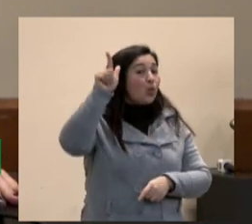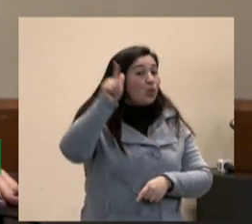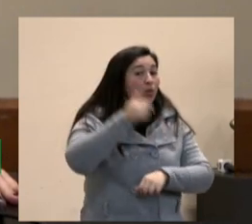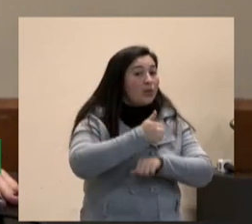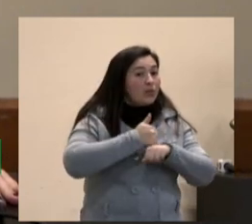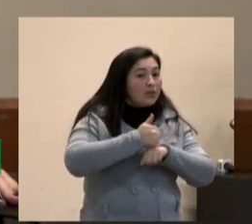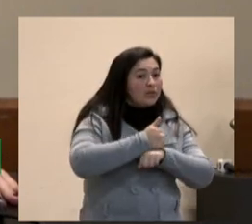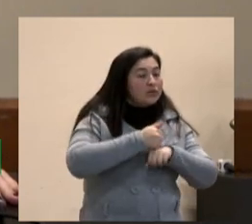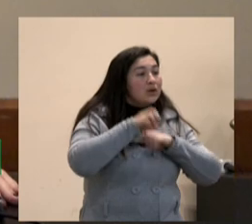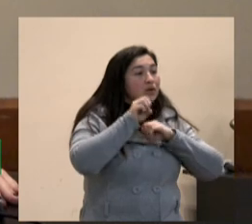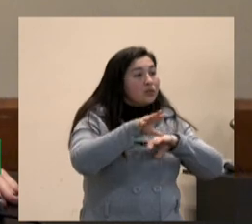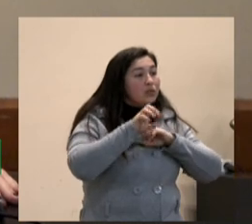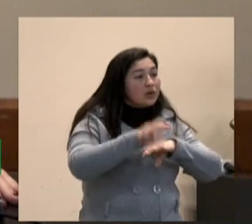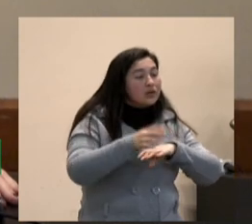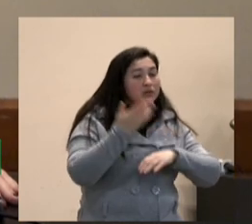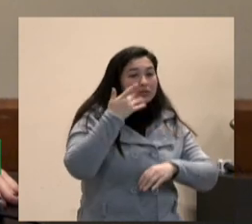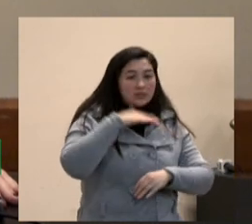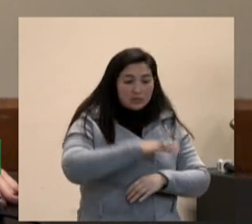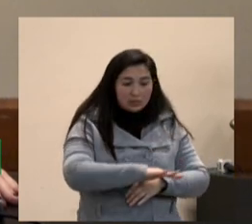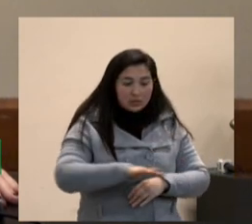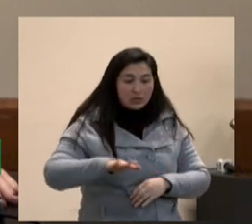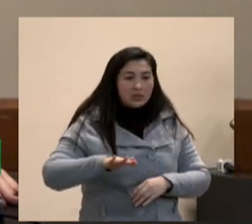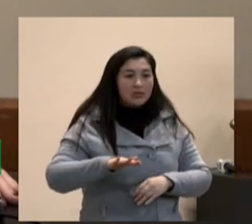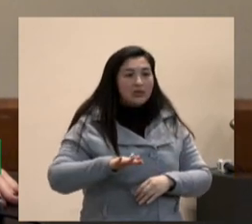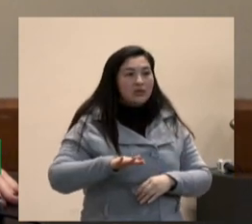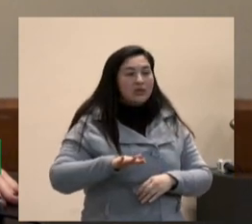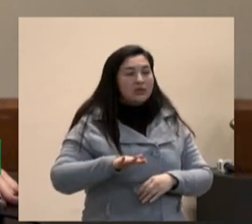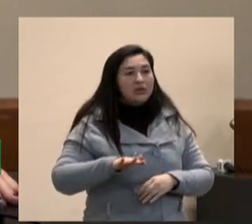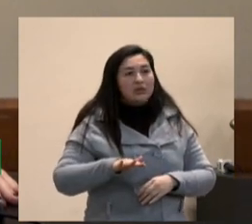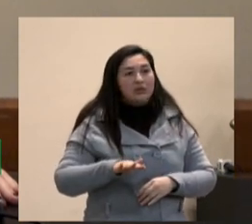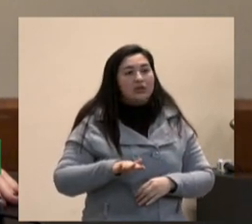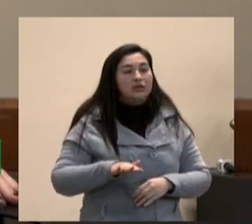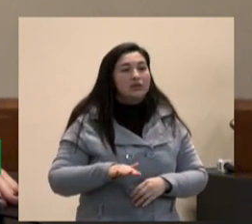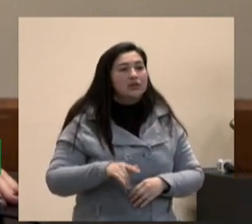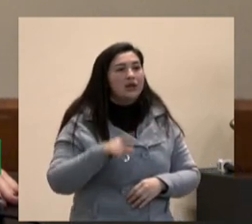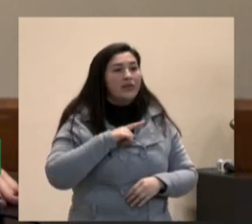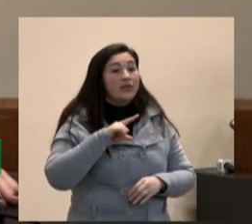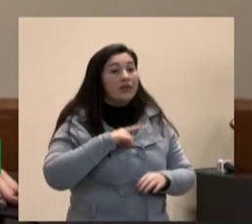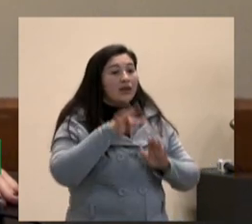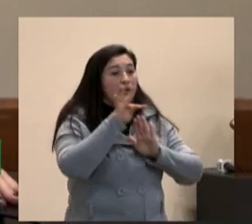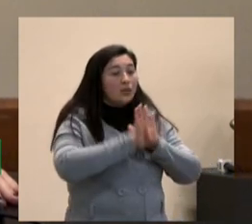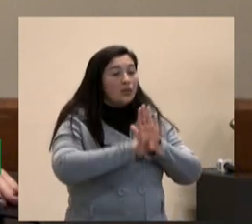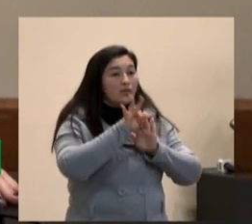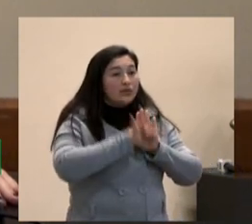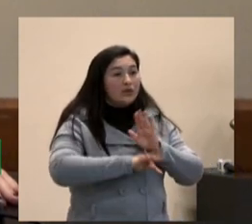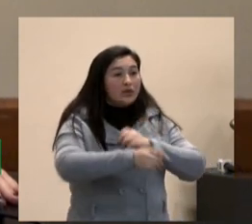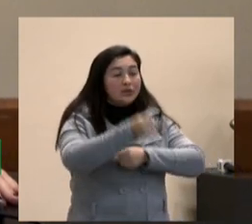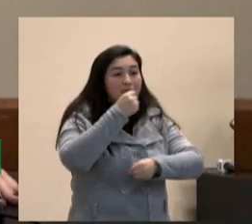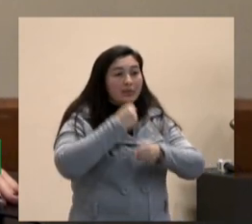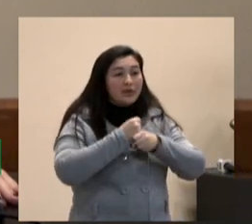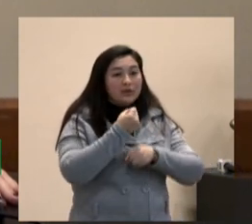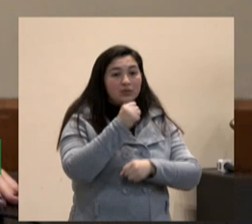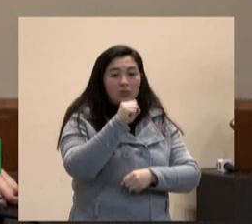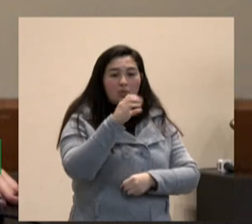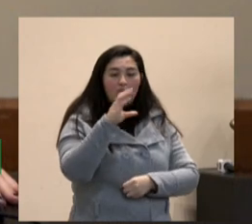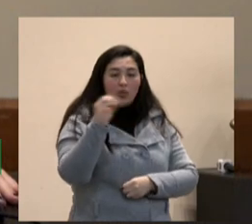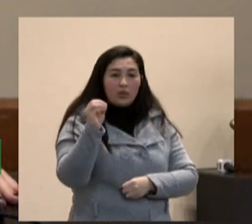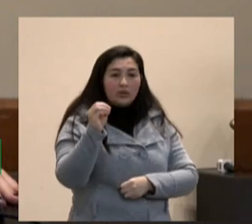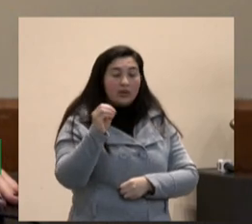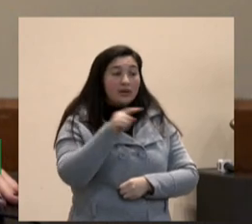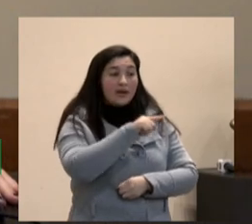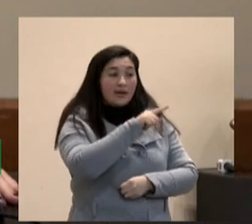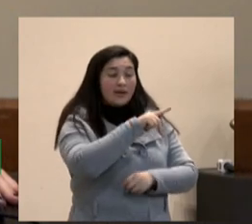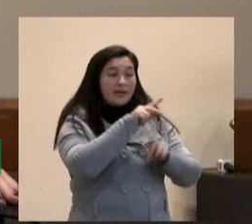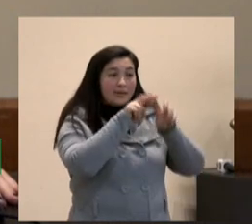a educação infantil. A Maria Malta Campos, ela tem um texto que é do início lá da década de 80, em que ela dizia que as profissões